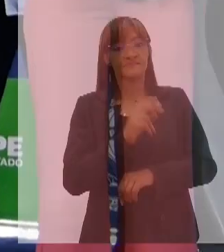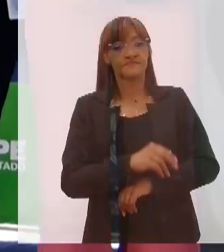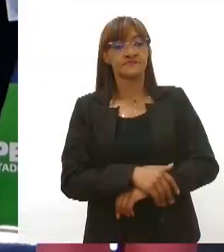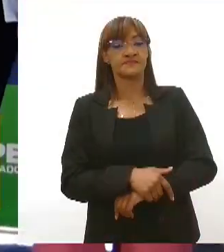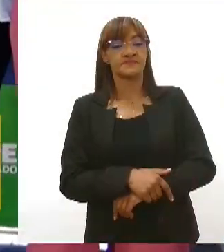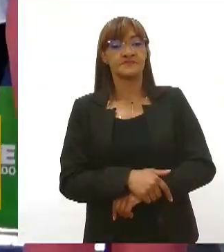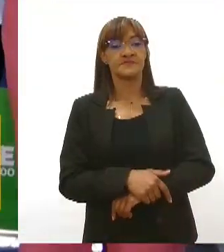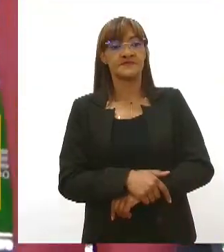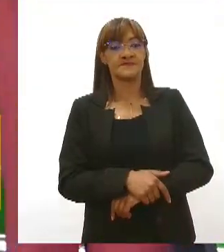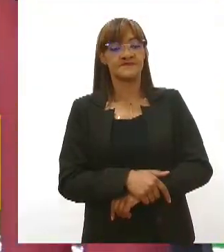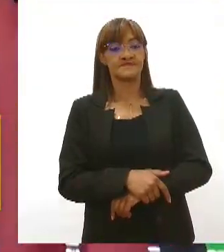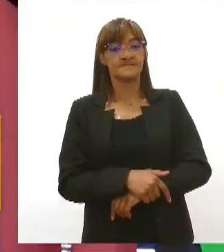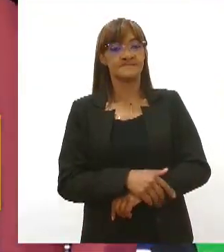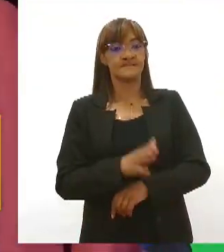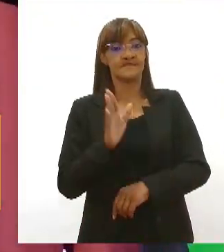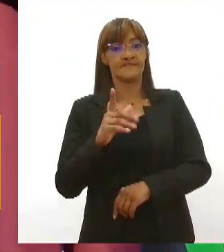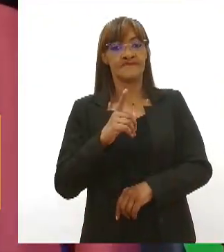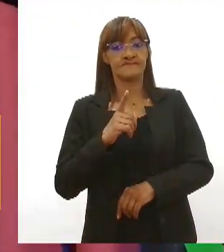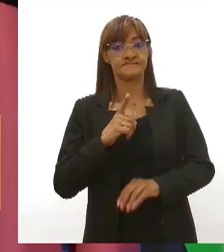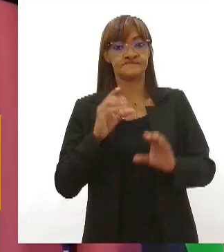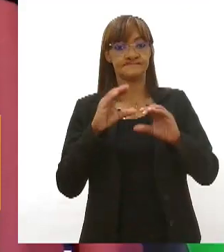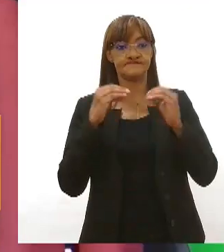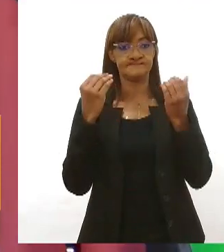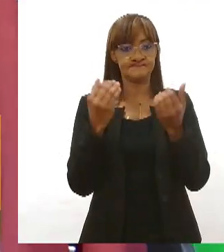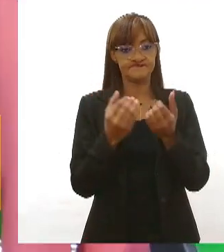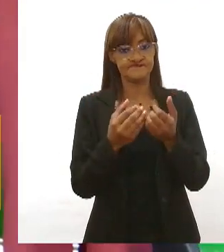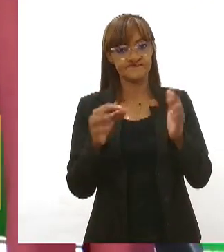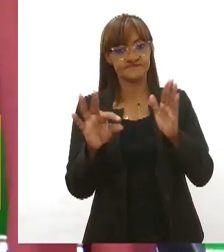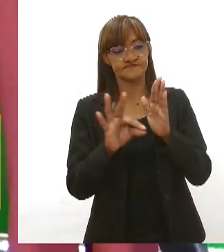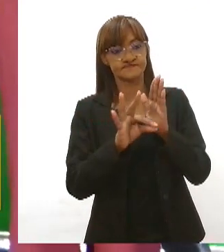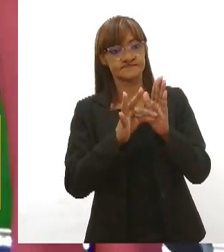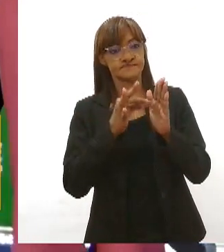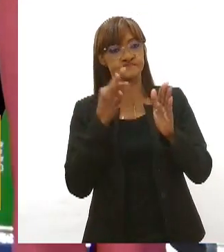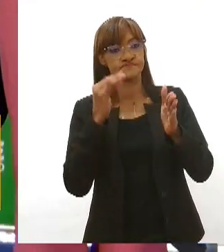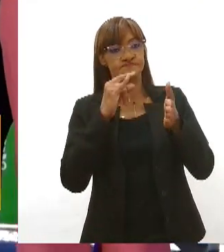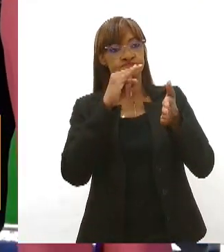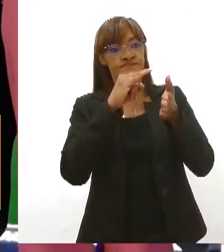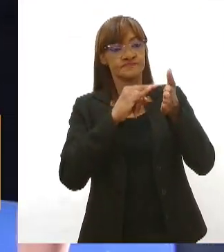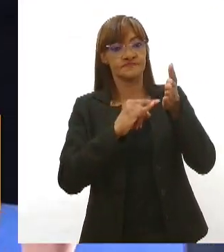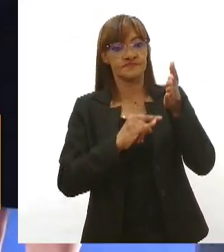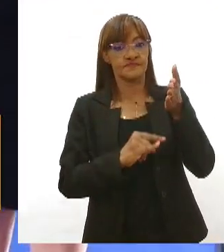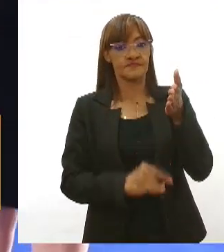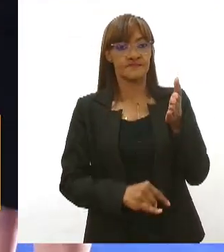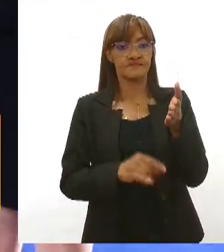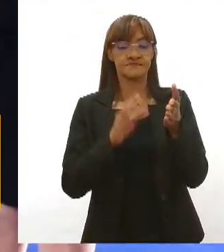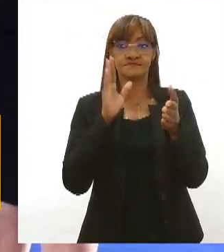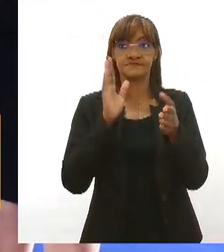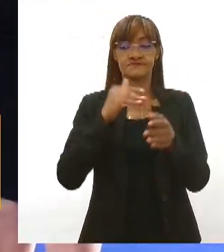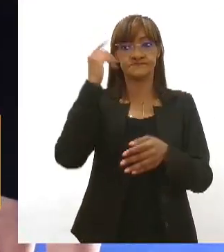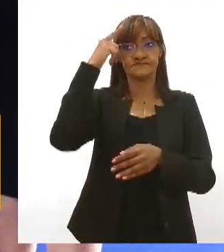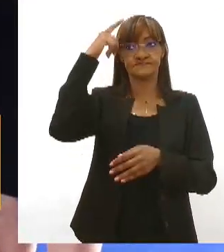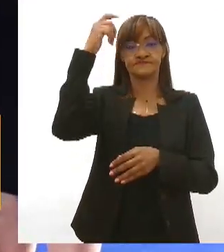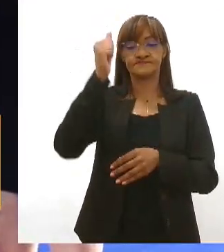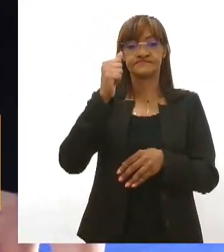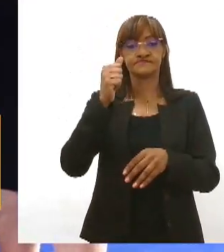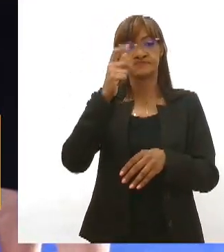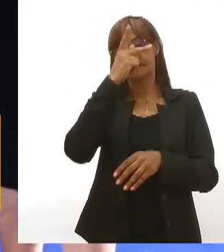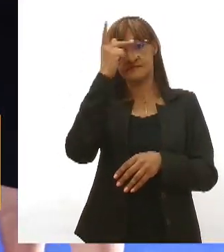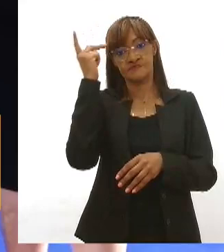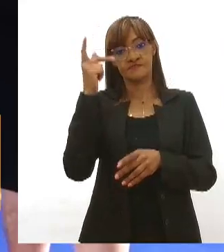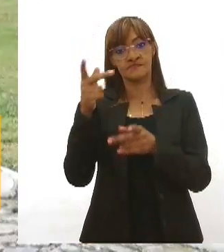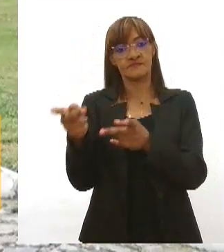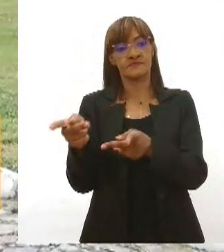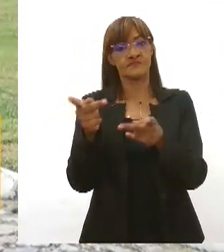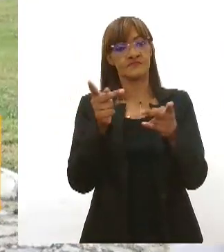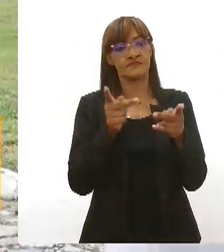A solenidade de assinatura das ordens de serviço reuniu autoridades e convidados em uma estrutura